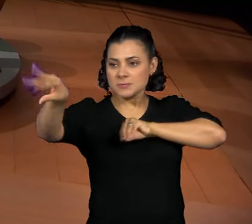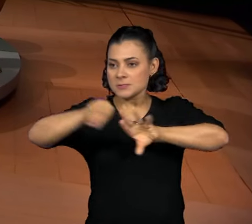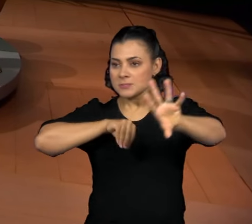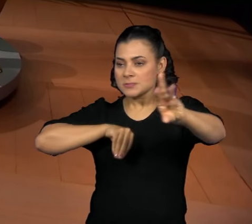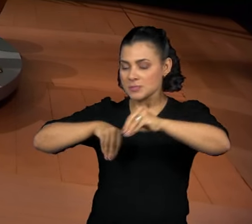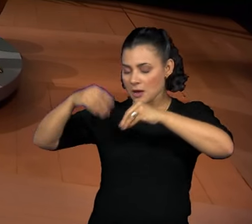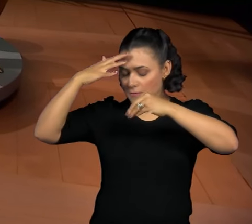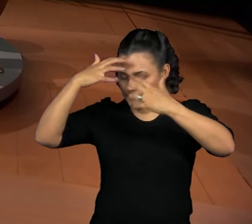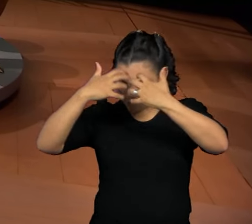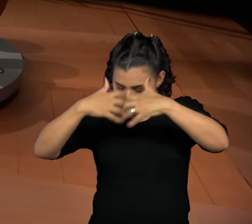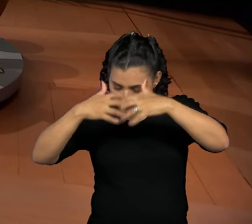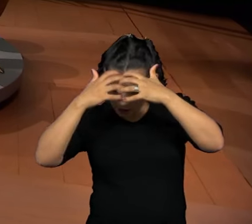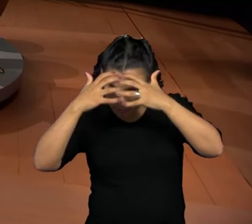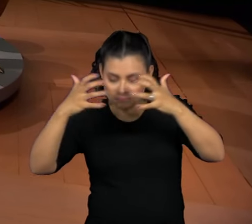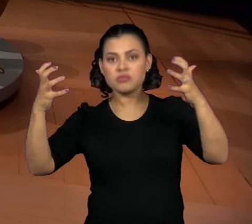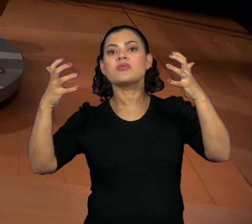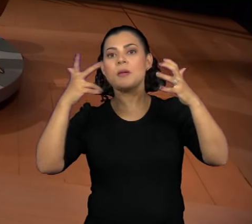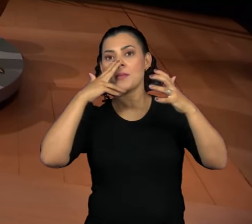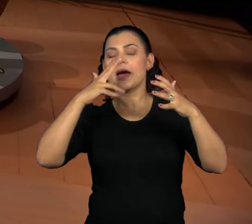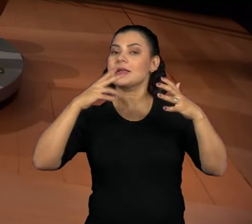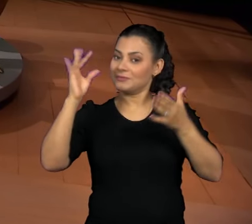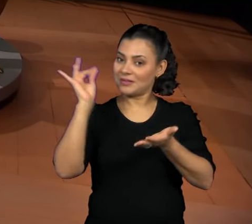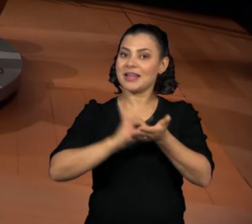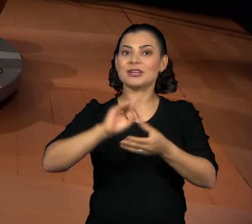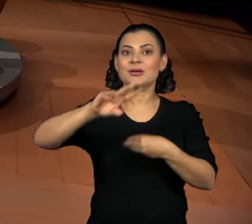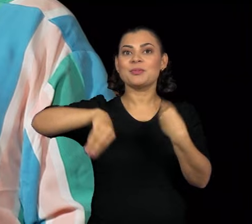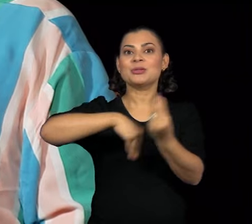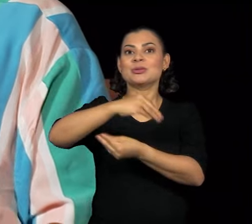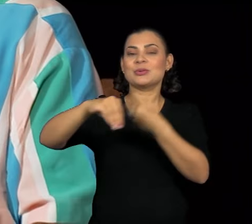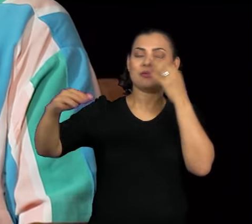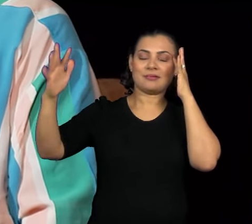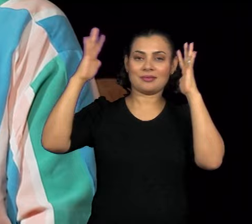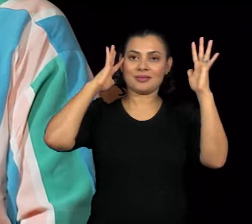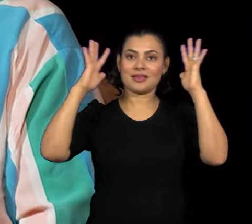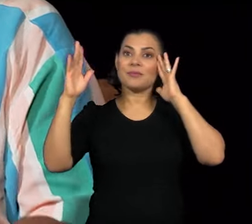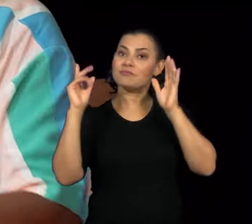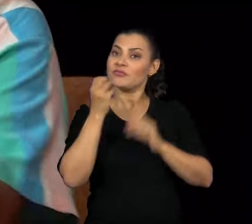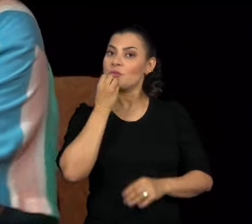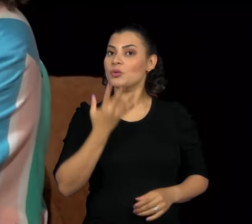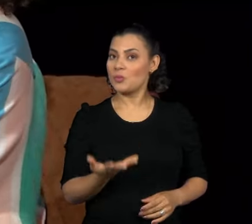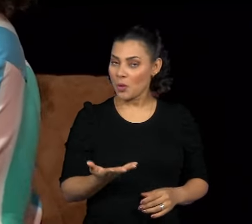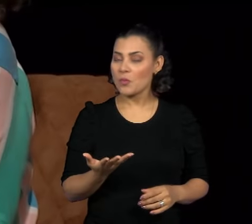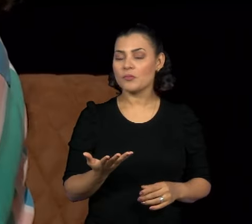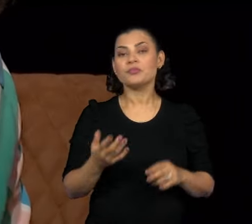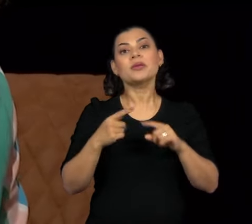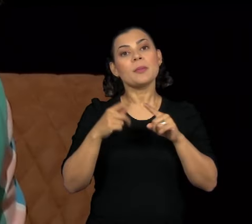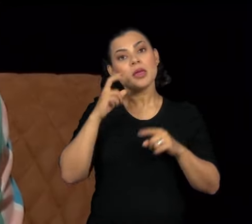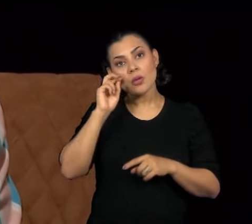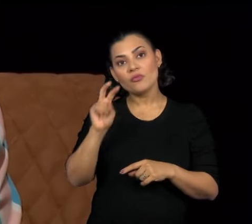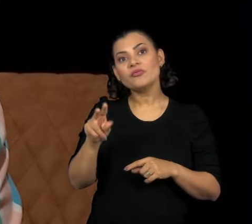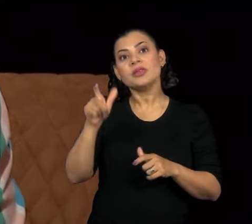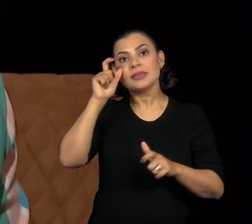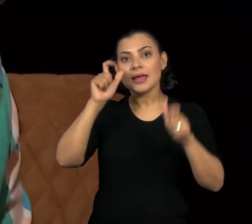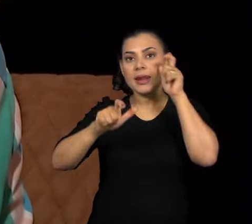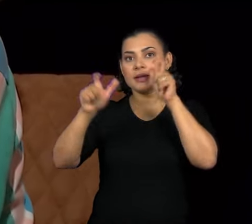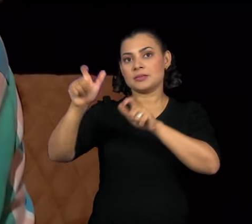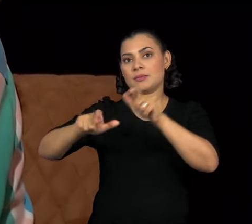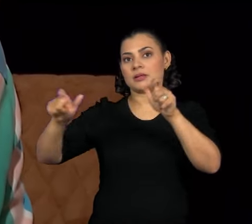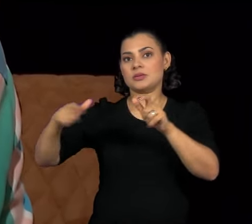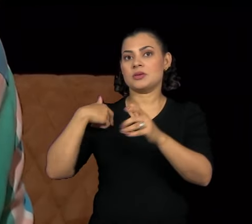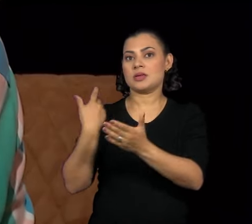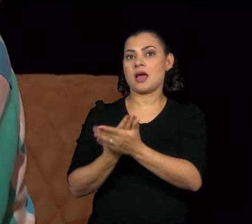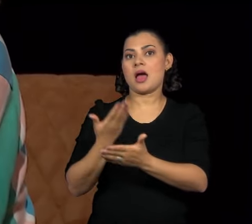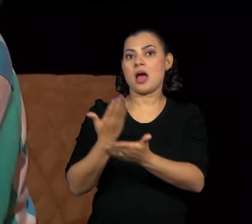minha geração. Um caldeirão, né? Um caldeirão mesmo, assim. E isso foi muito bom. Eu via o interesse das pessoas que iam na loja de